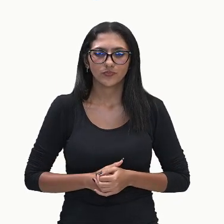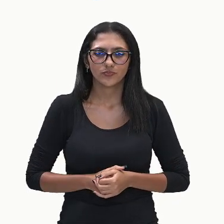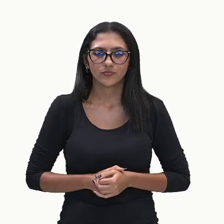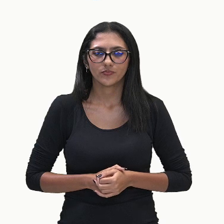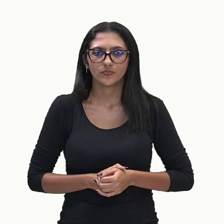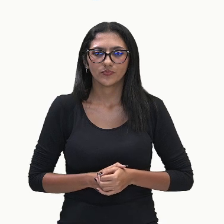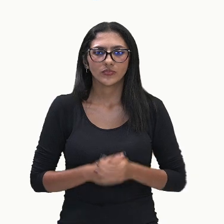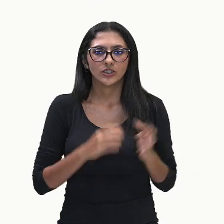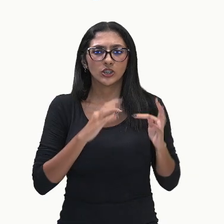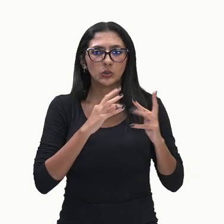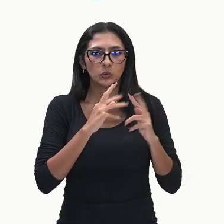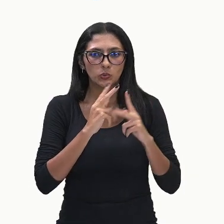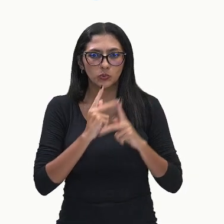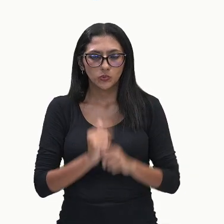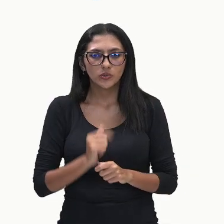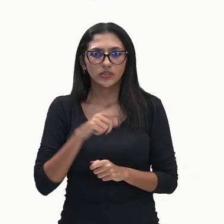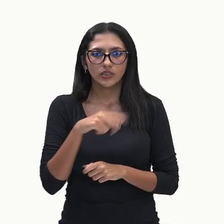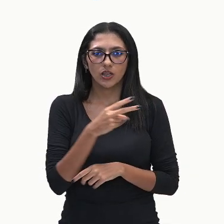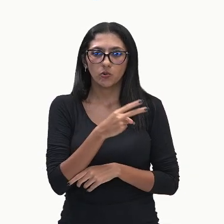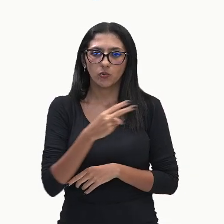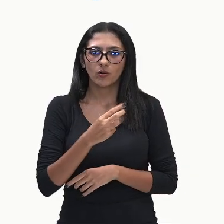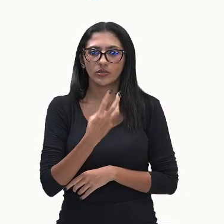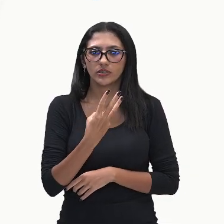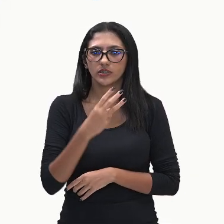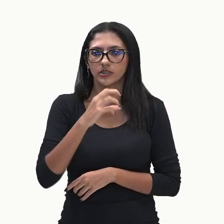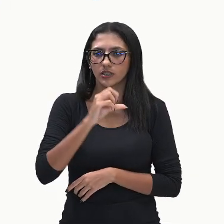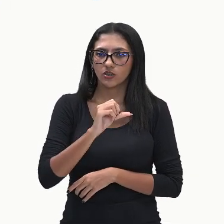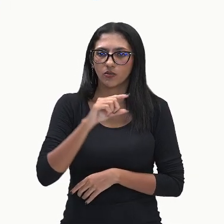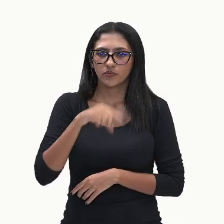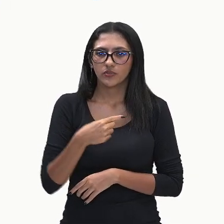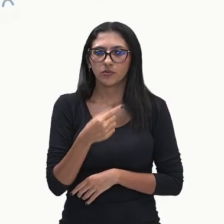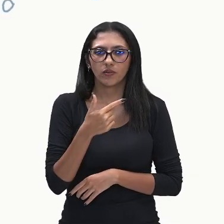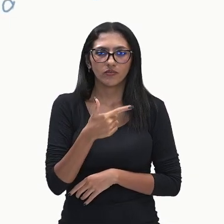E tudo isso vai ser igual a